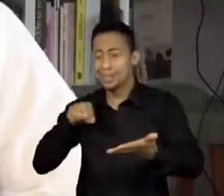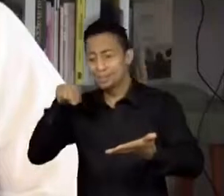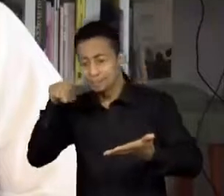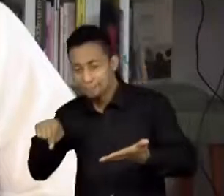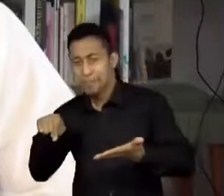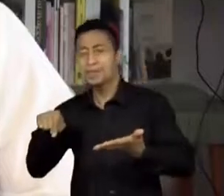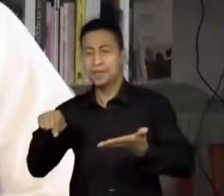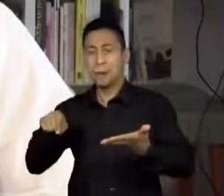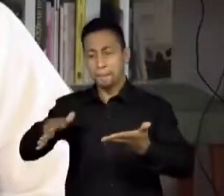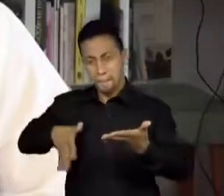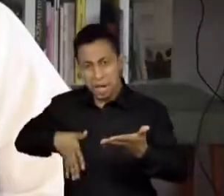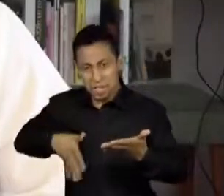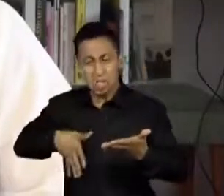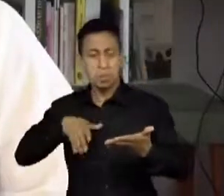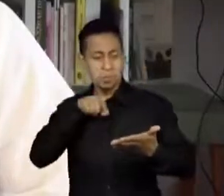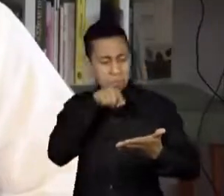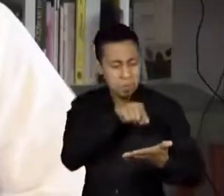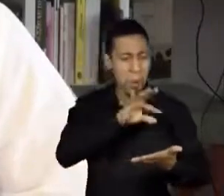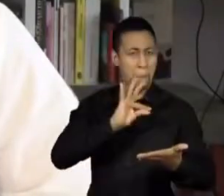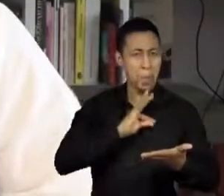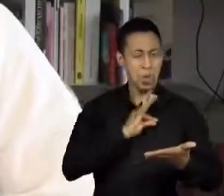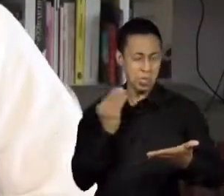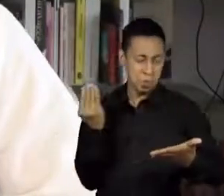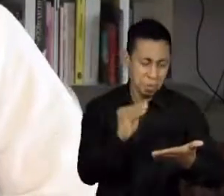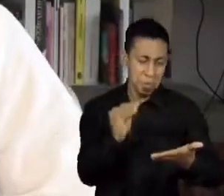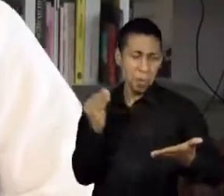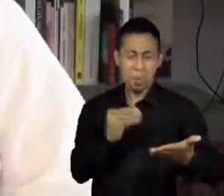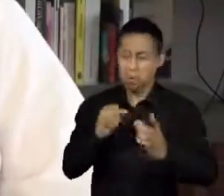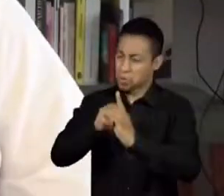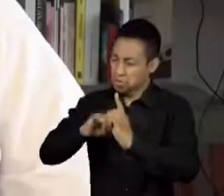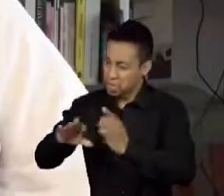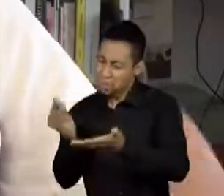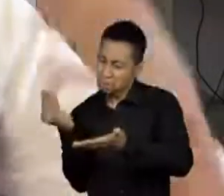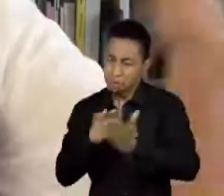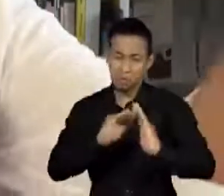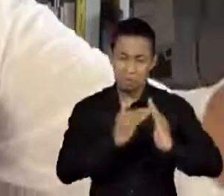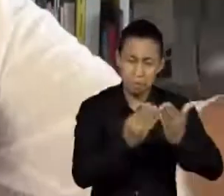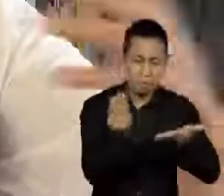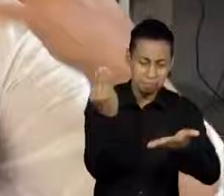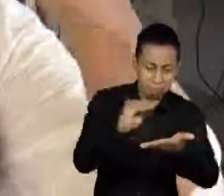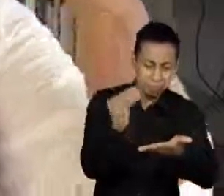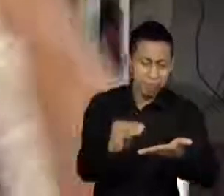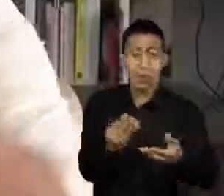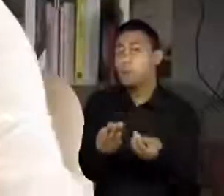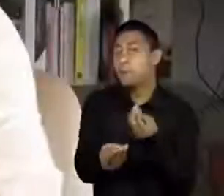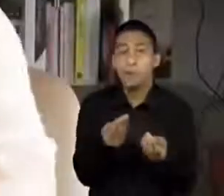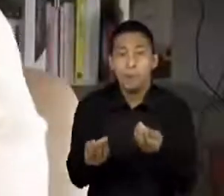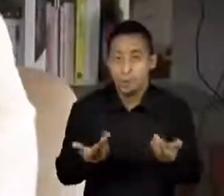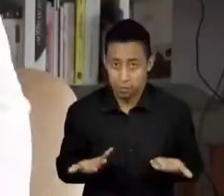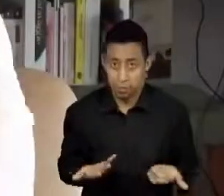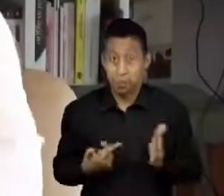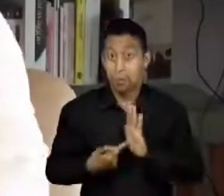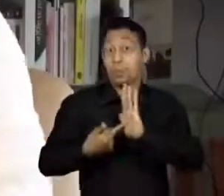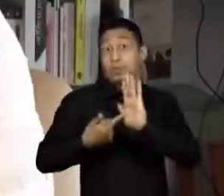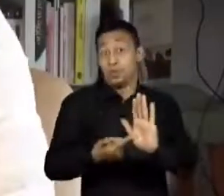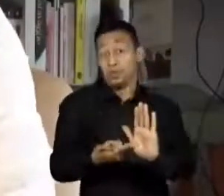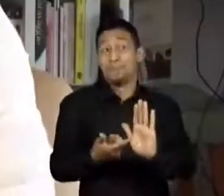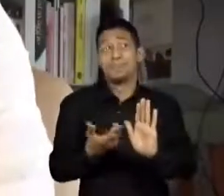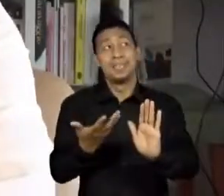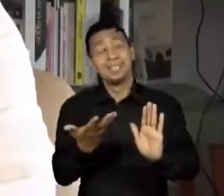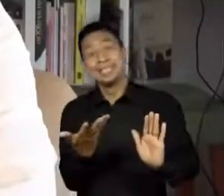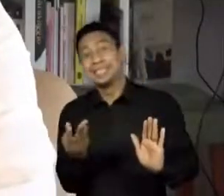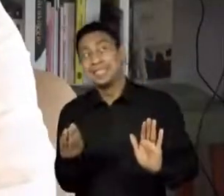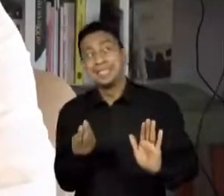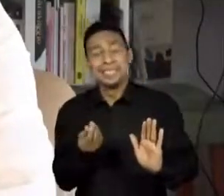é porque Como consegue como seria o ponto de vista bandidos qual seria como como tratar disso de uma maneira que